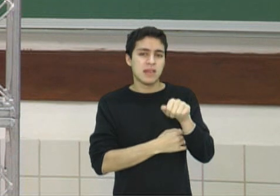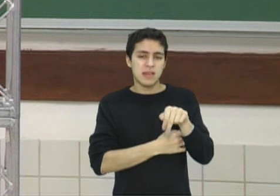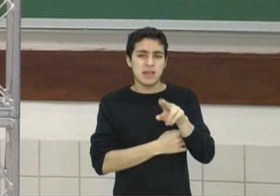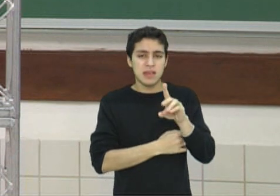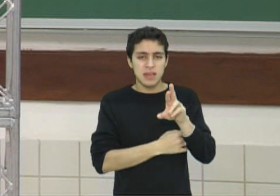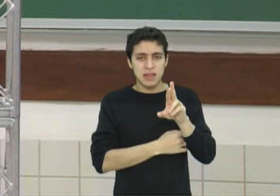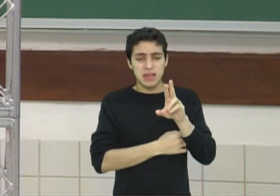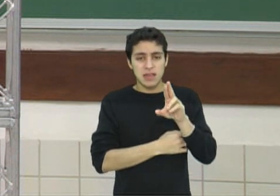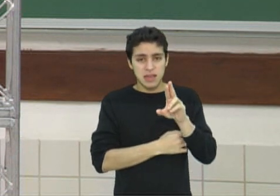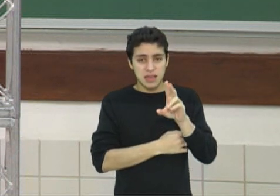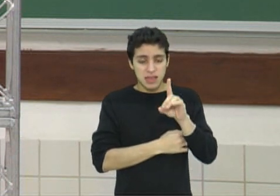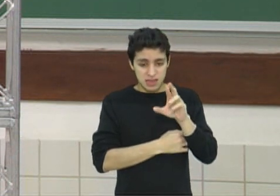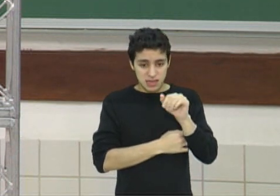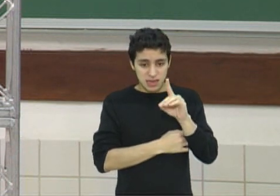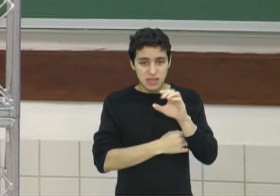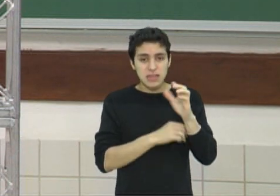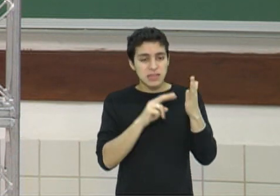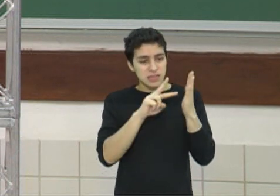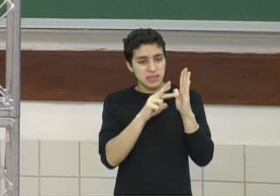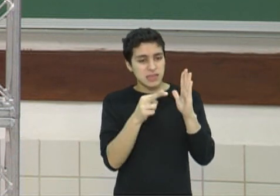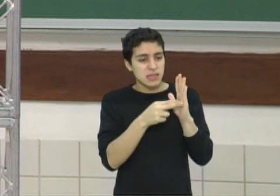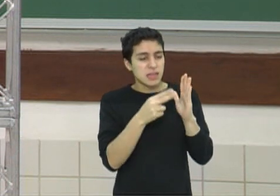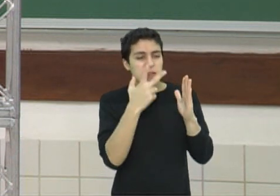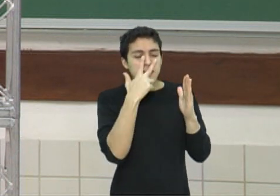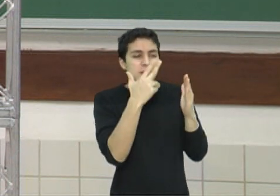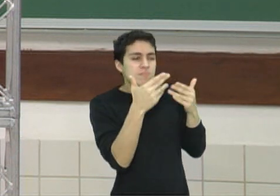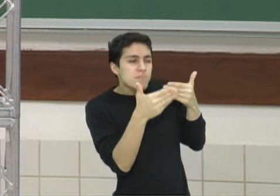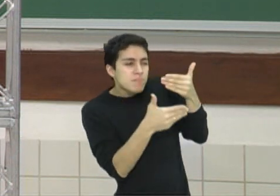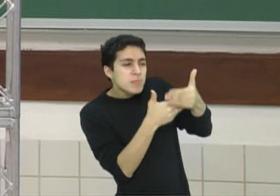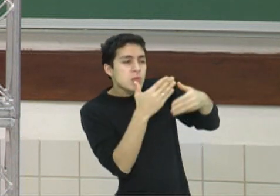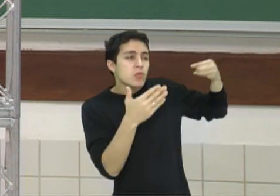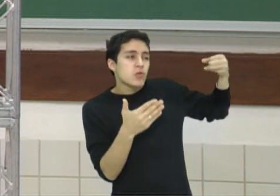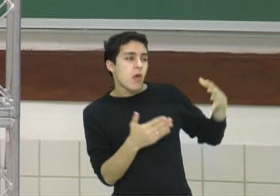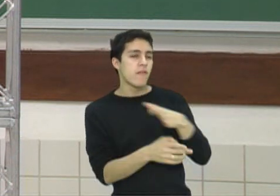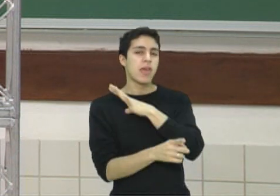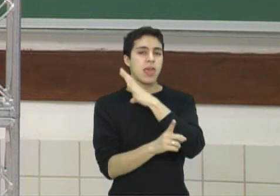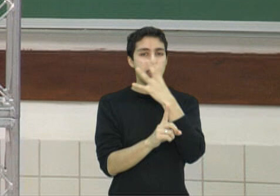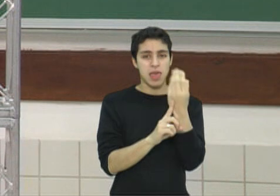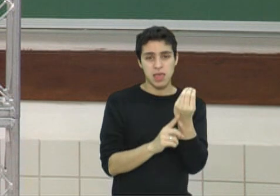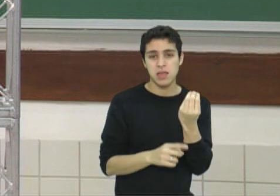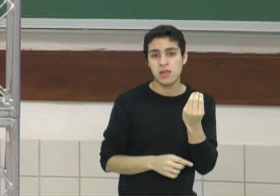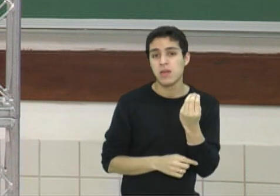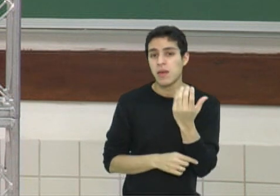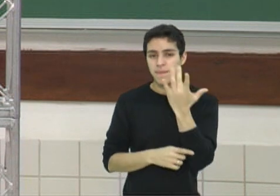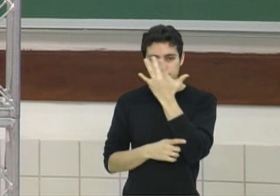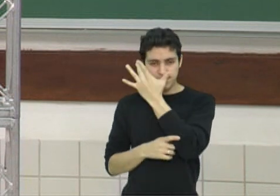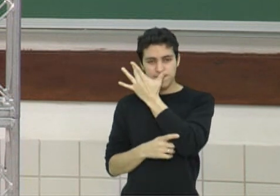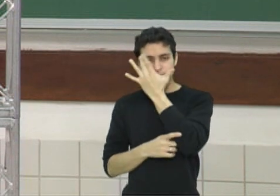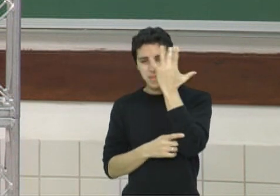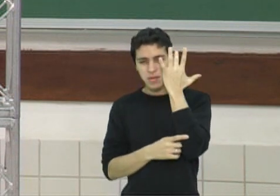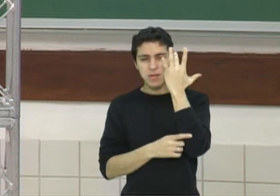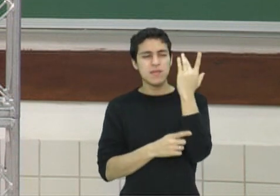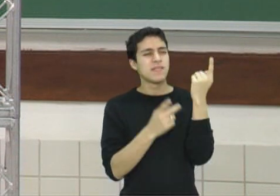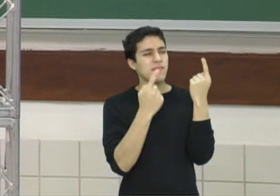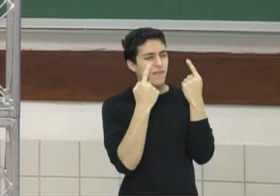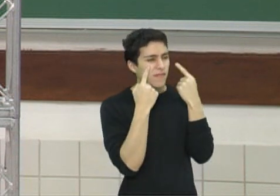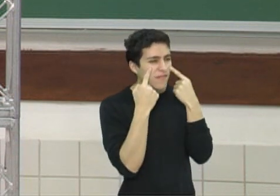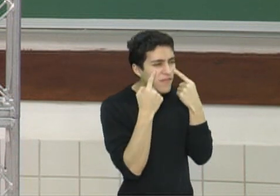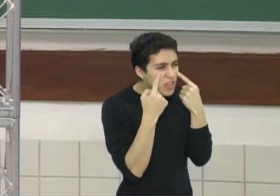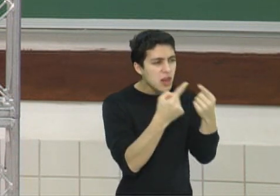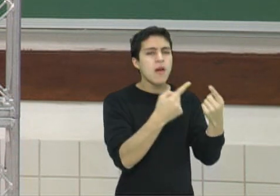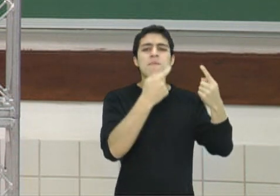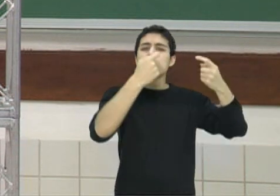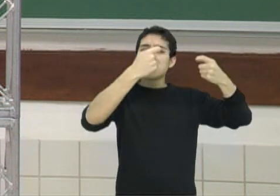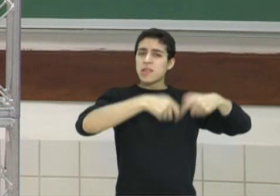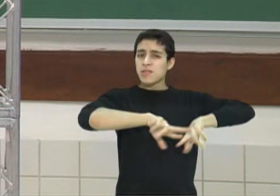a pintura dela é o limiar de uma nova arte. Ou seja, pessoas que estavam vendo que tinha necessidade de ter algo